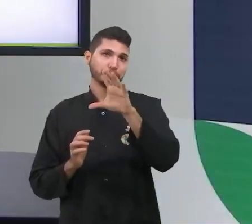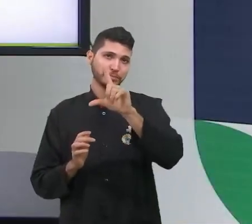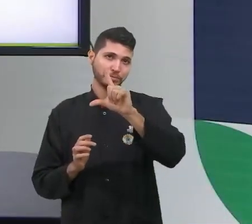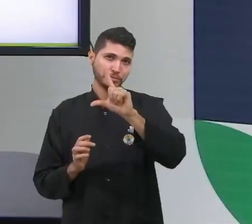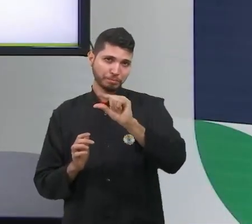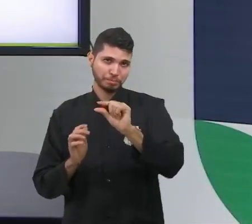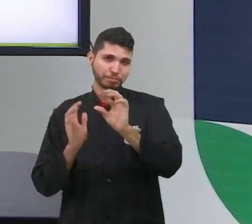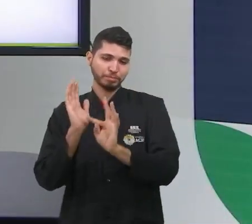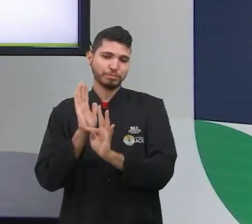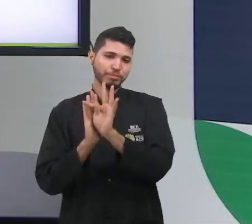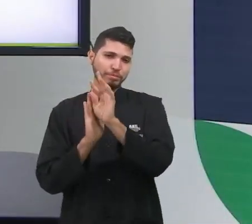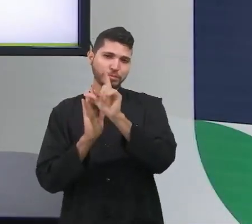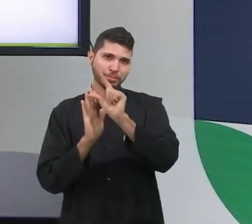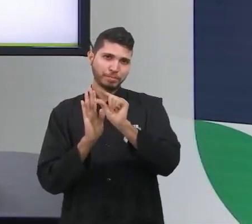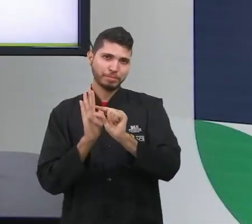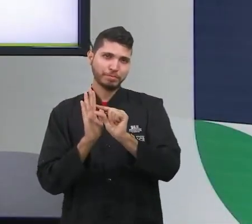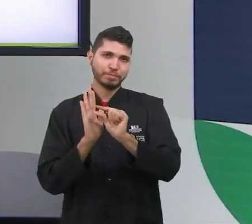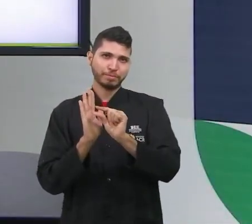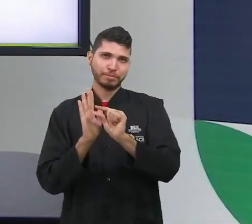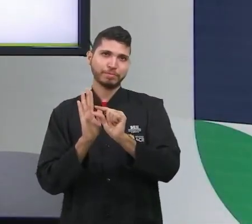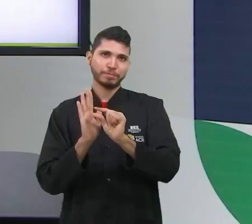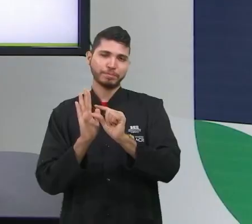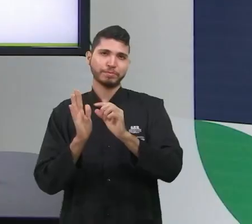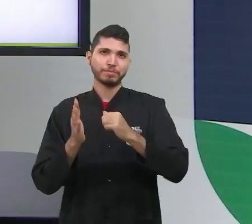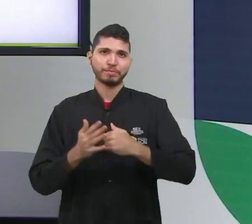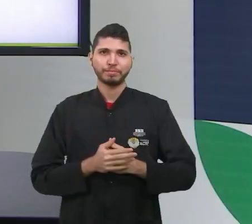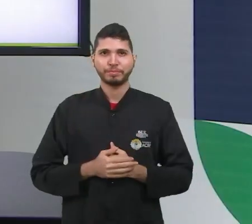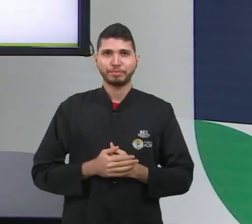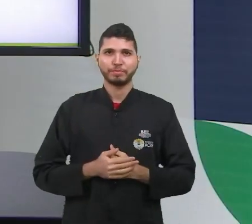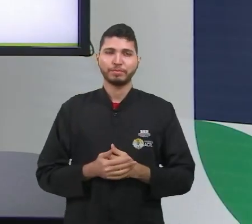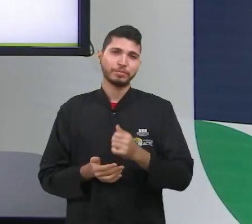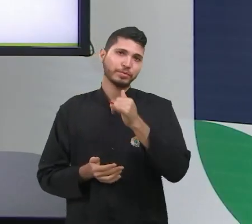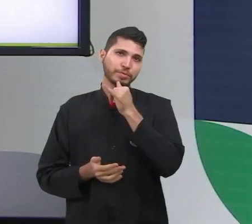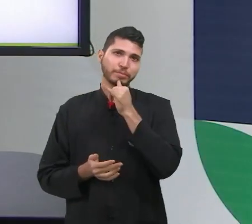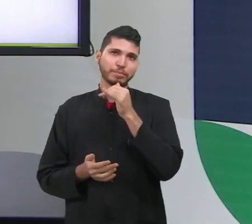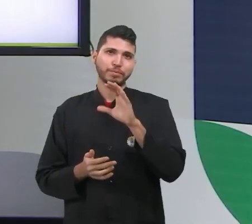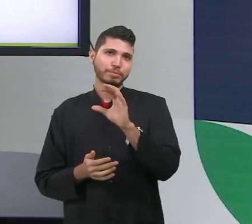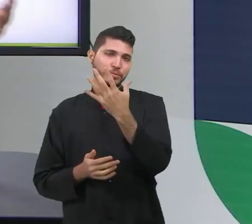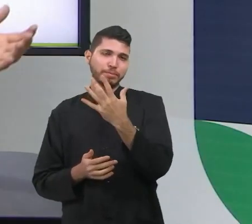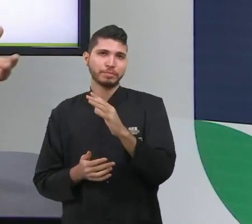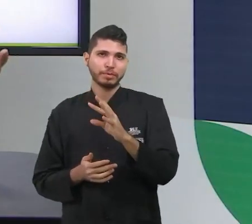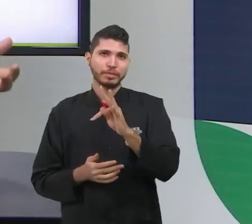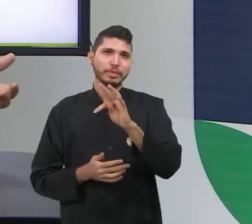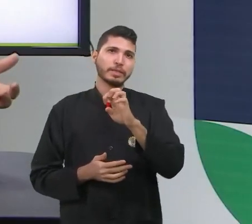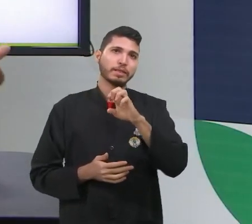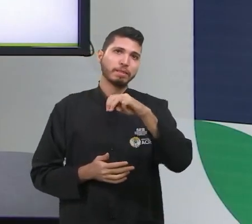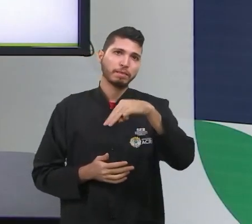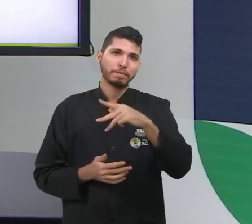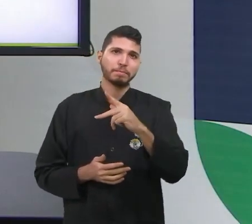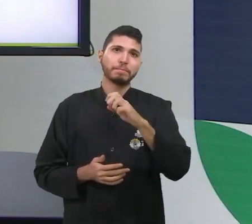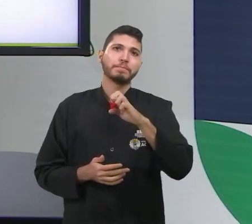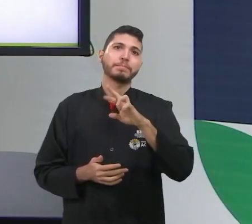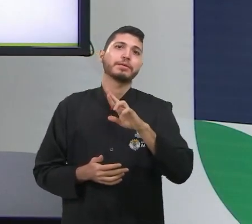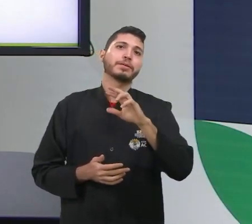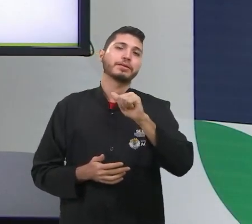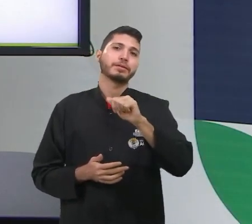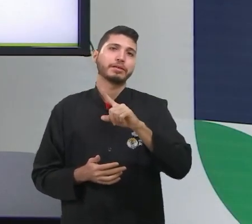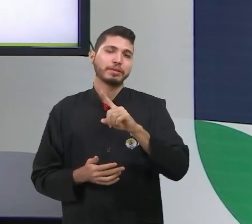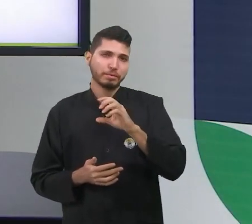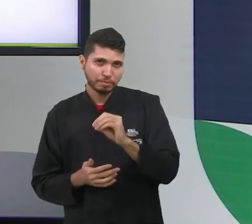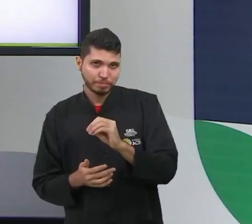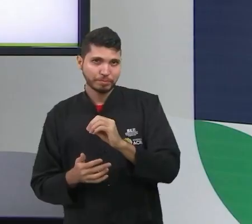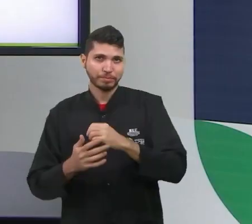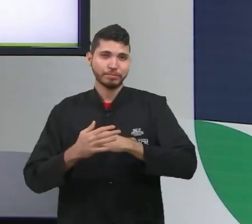clima subtropical, o clima temperado, entre outros tipos, tá? E chegamos então na região chamada